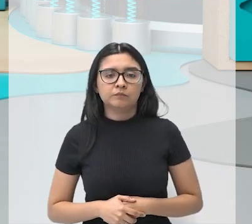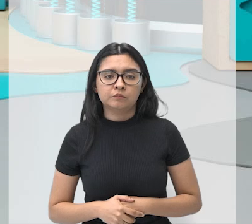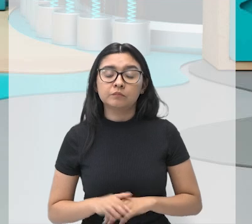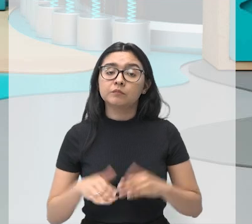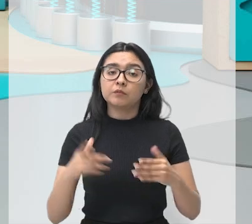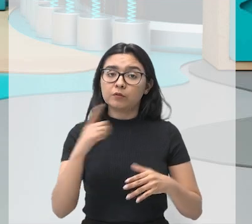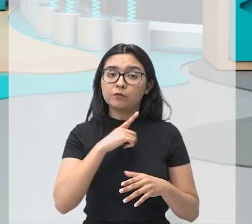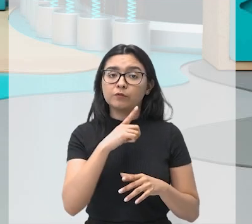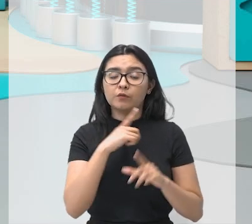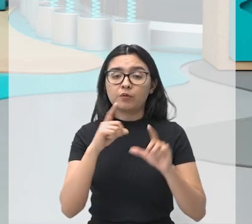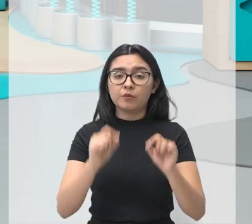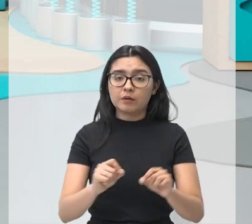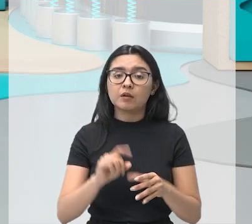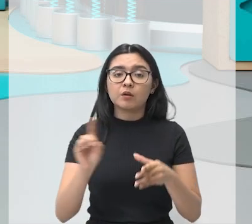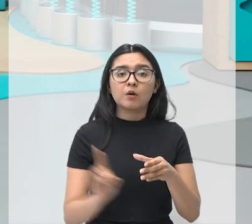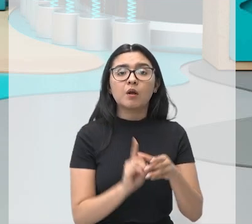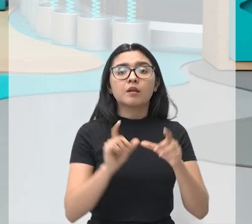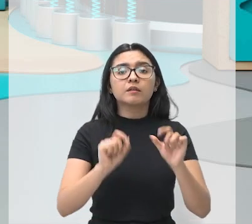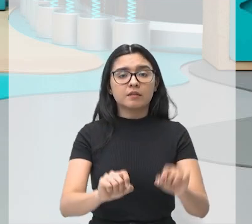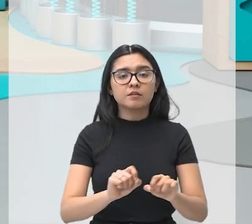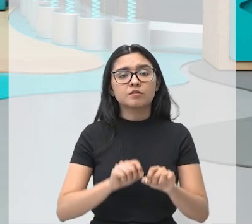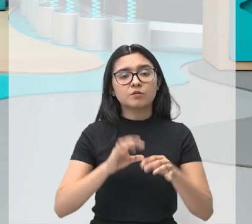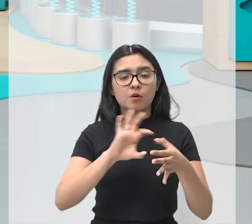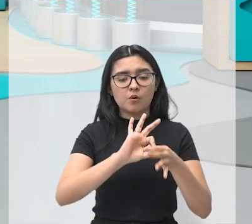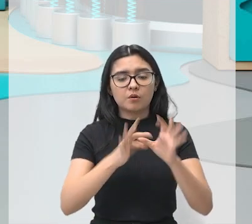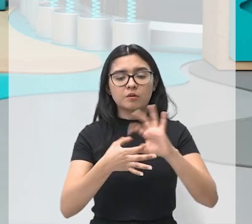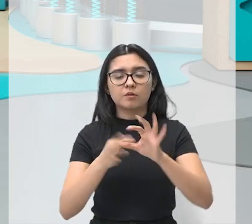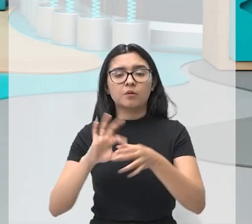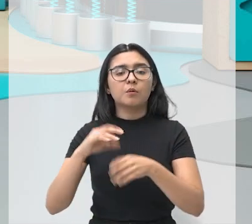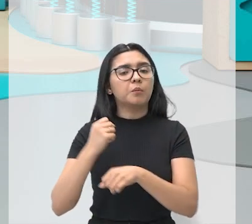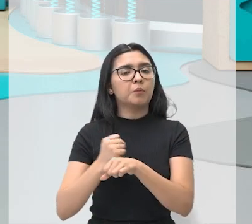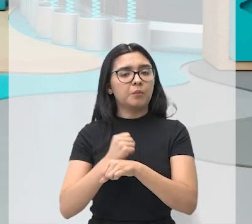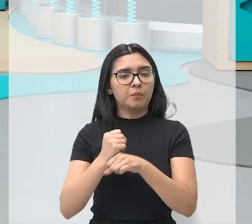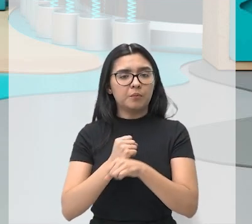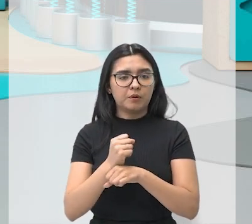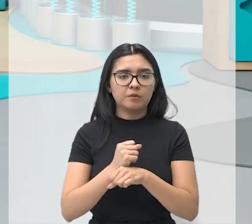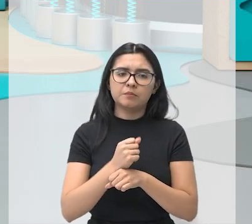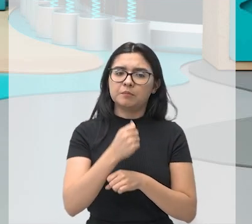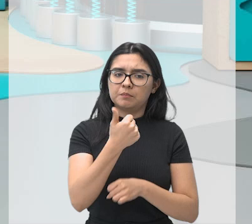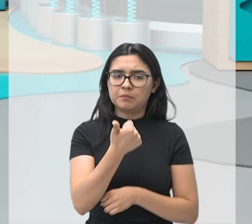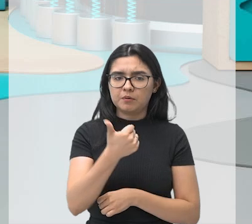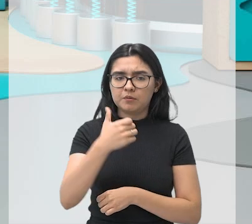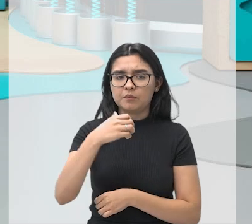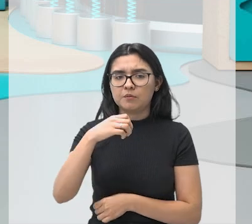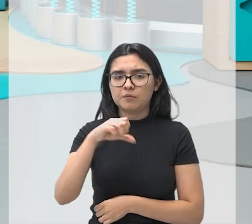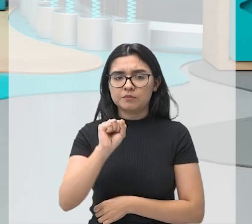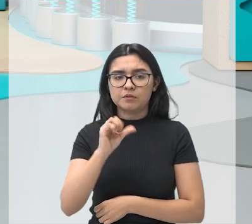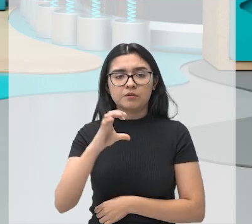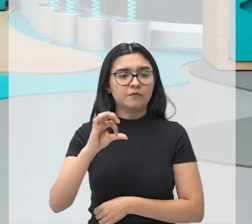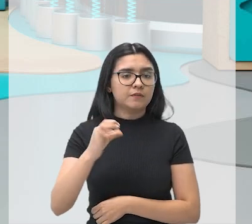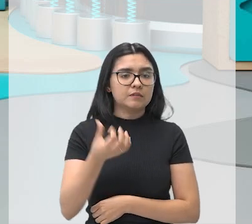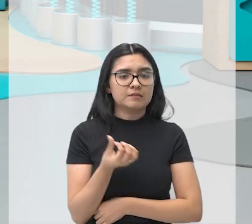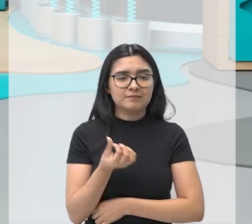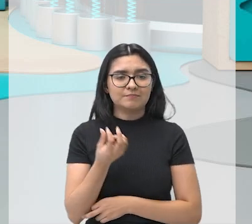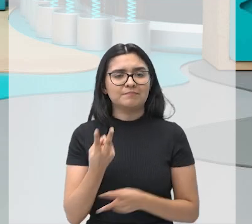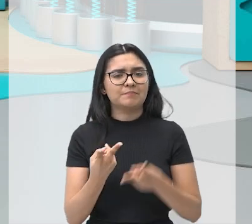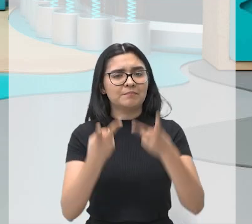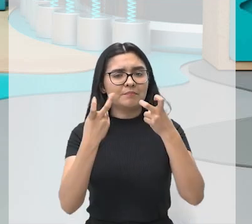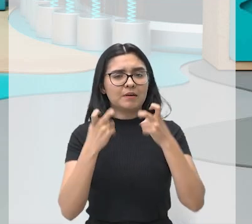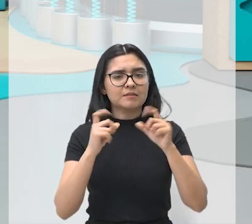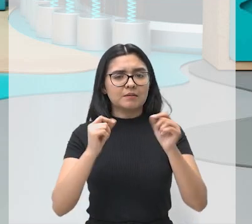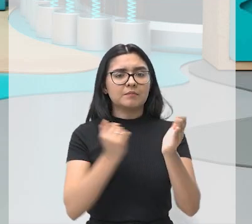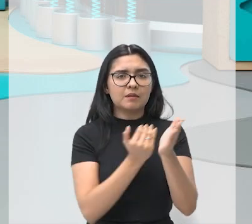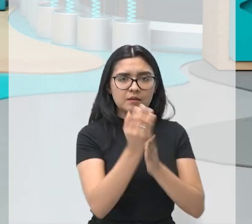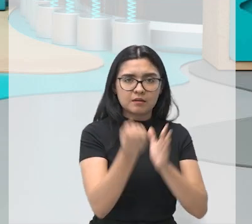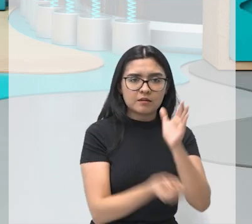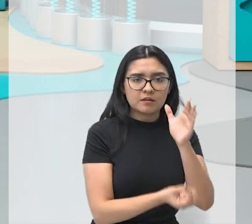foi incluído nas Olimpíadas em 1896. Então a gente consegue perceber aí da